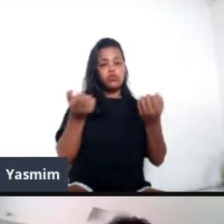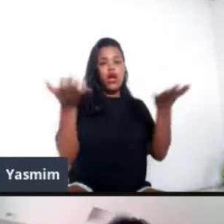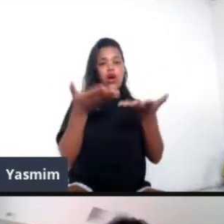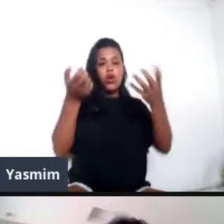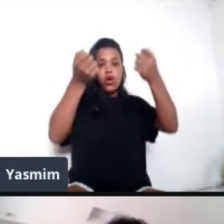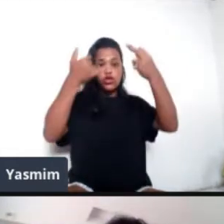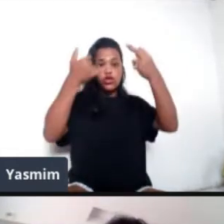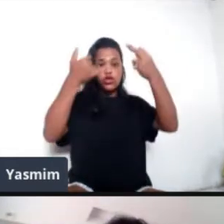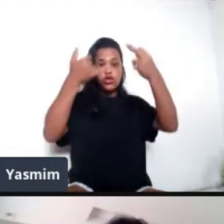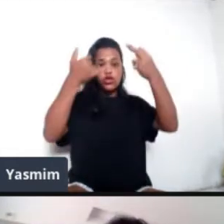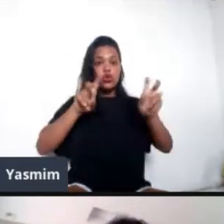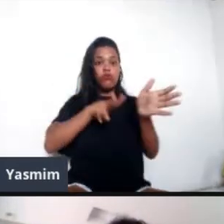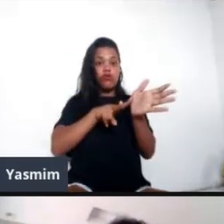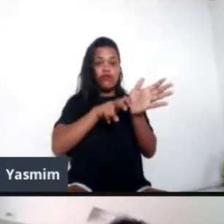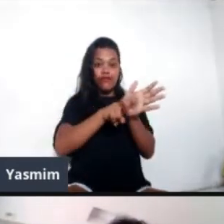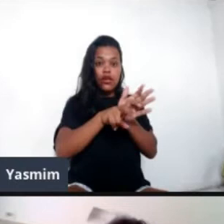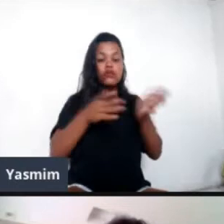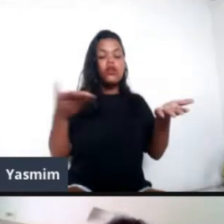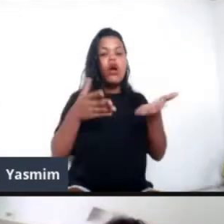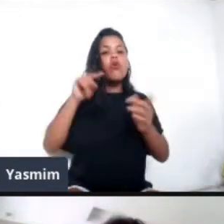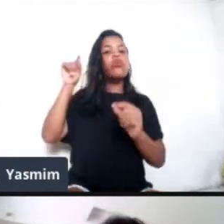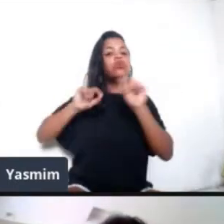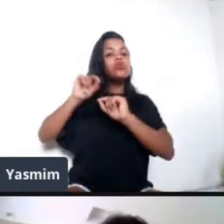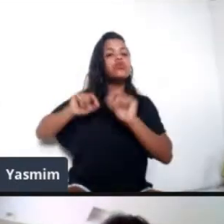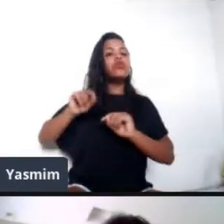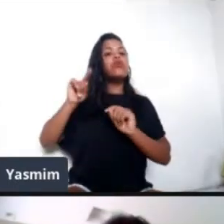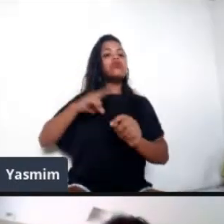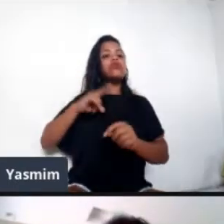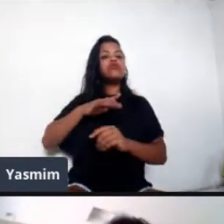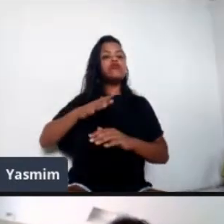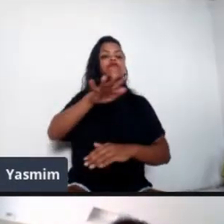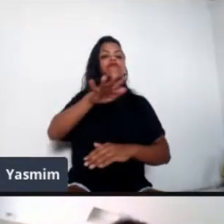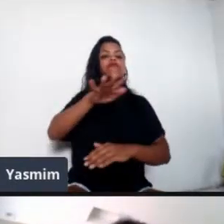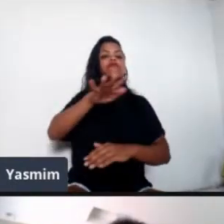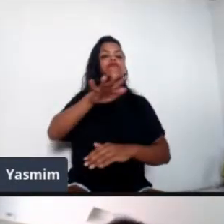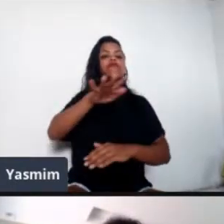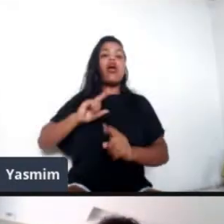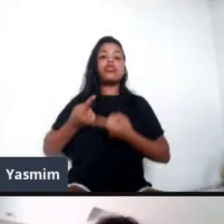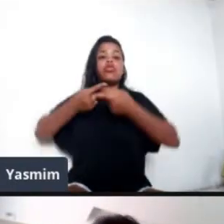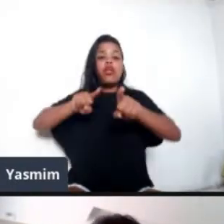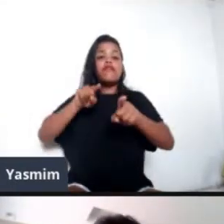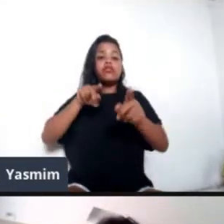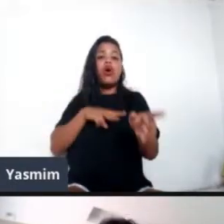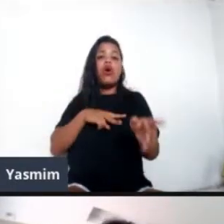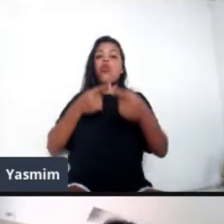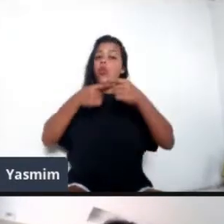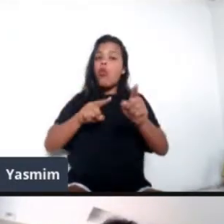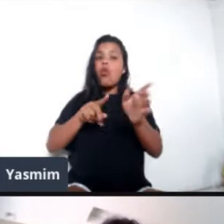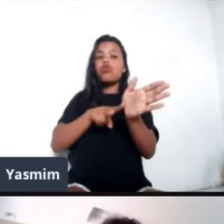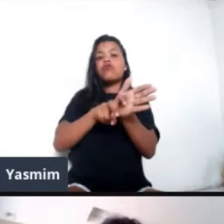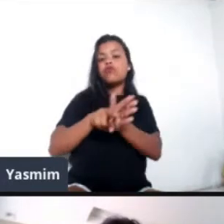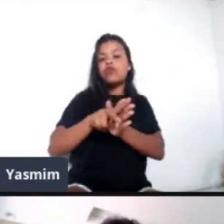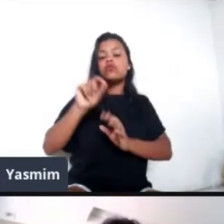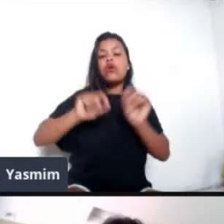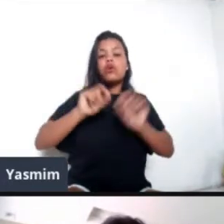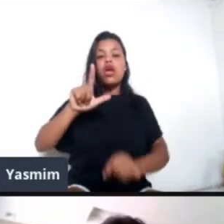direcionada. Então, o que vai envolver a defesa contra os vírus, principalmente são os linfócitos T CD8, as células